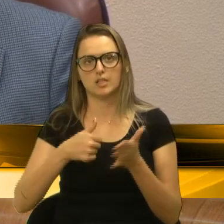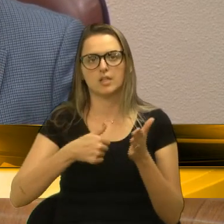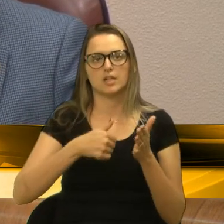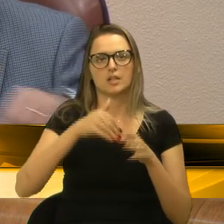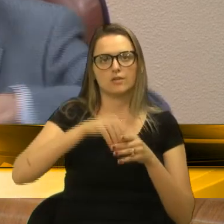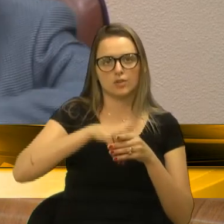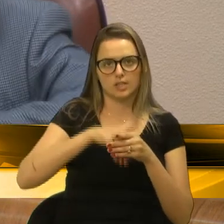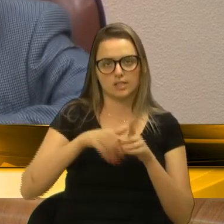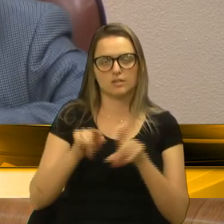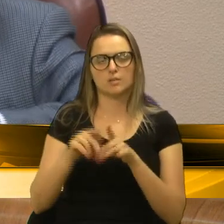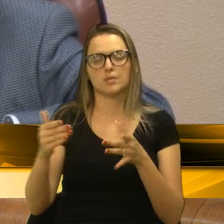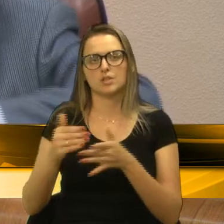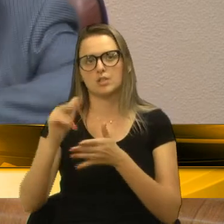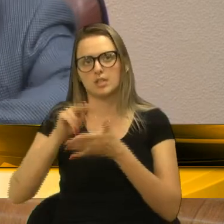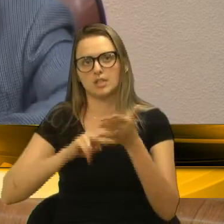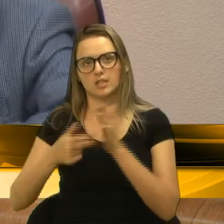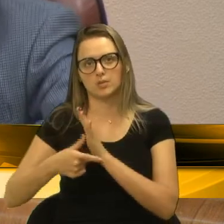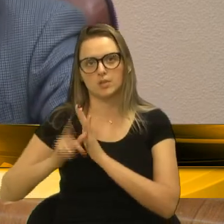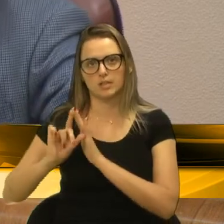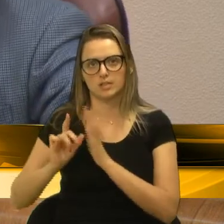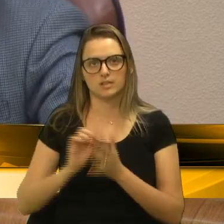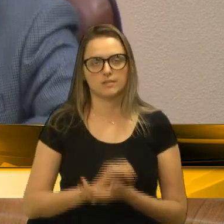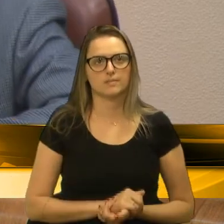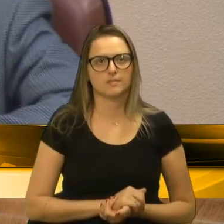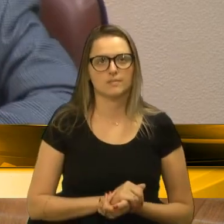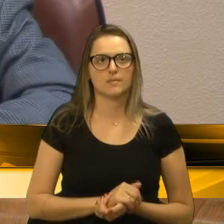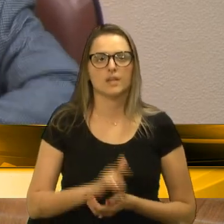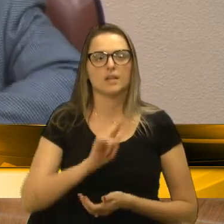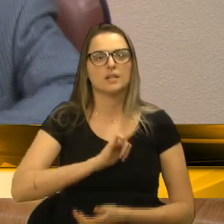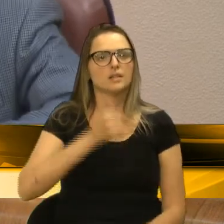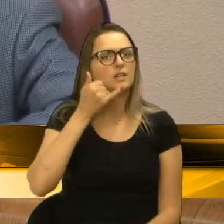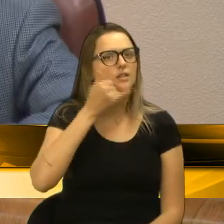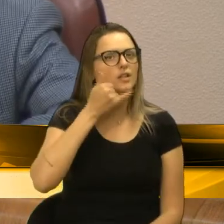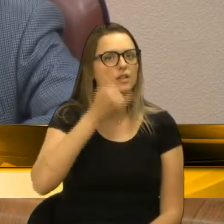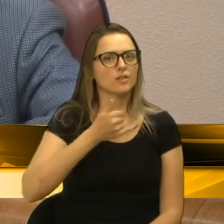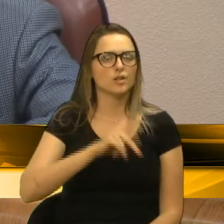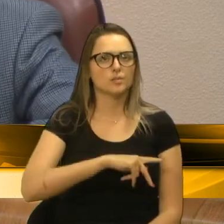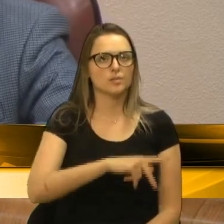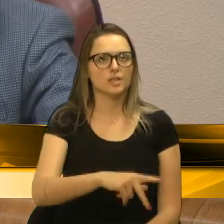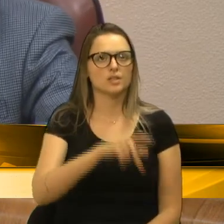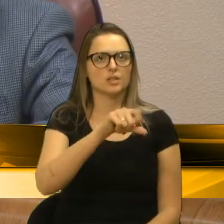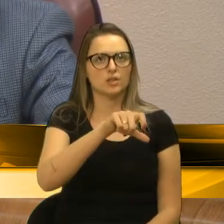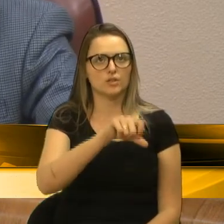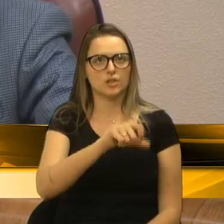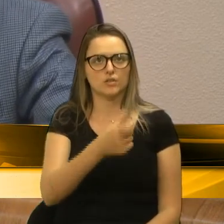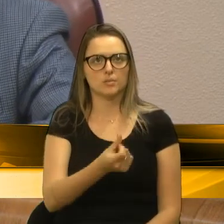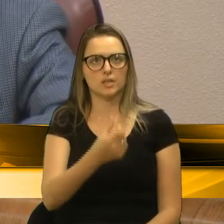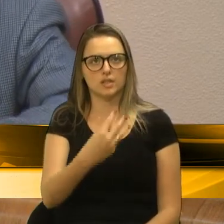já mencionados anteriormente. Tem um telefone aqui, senhor presidente,